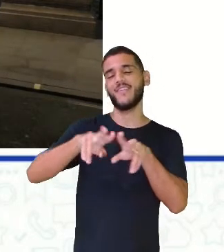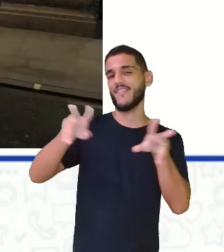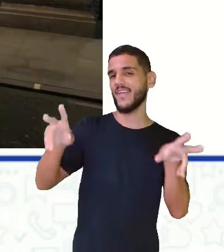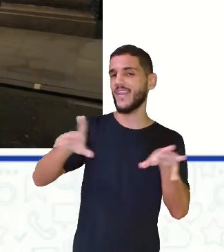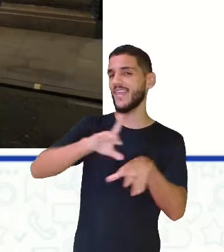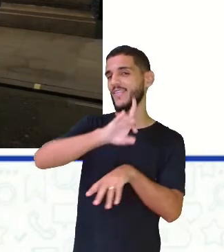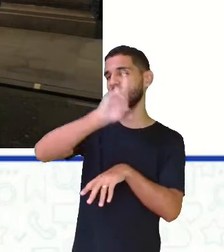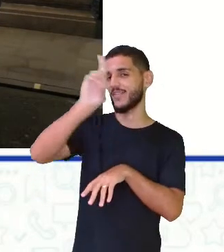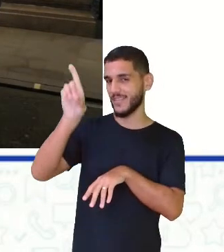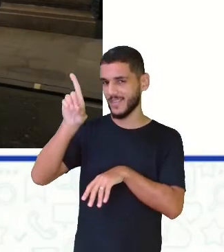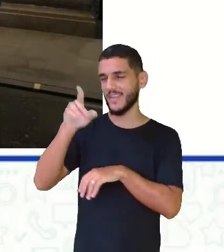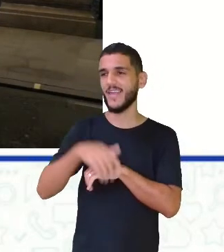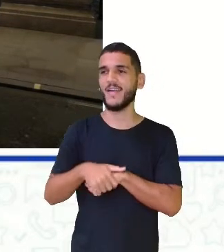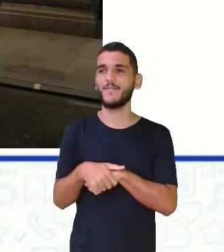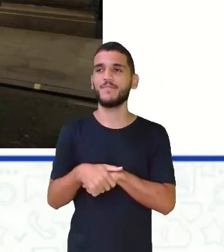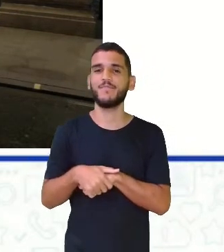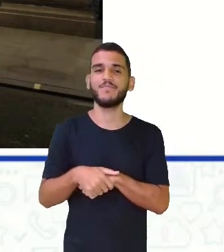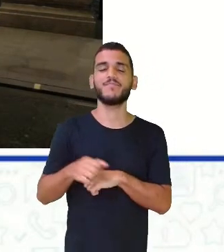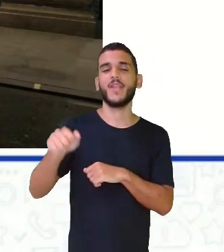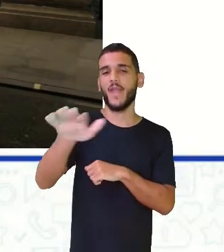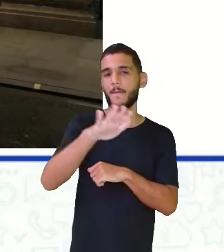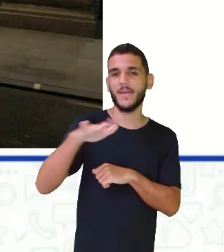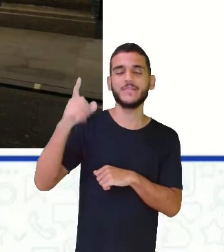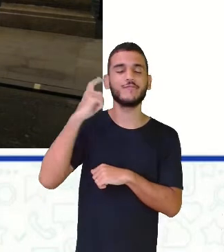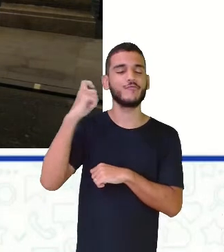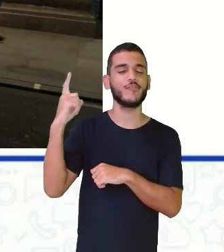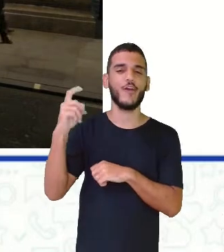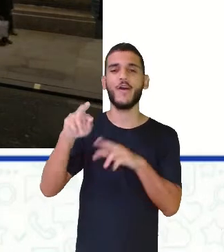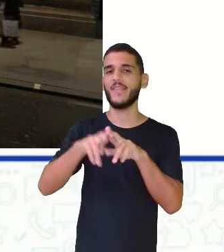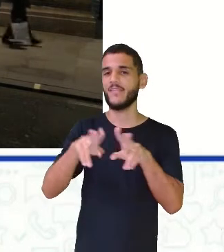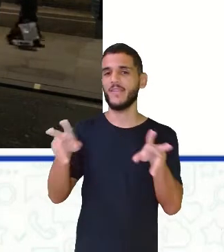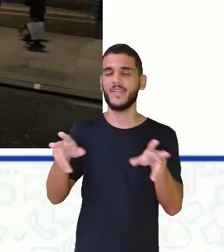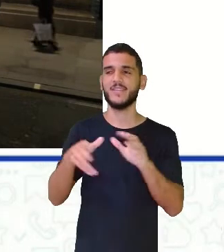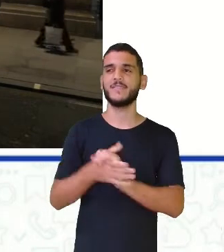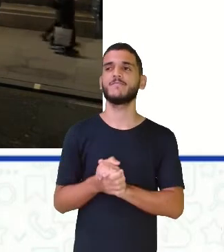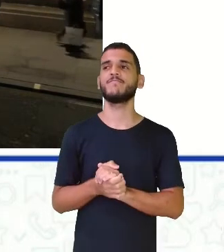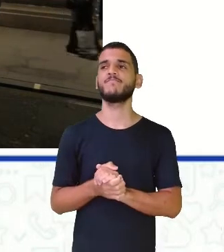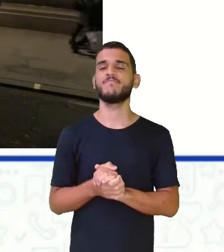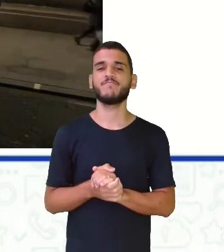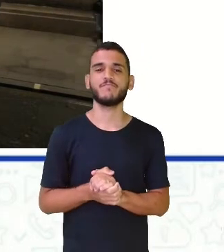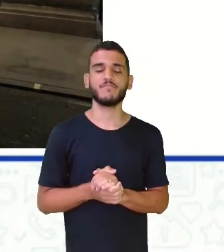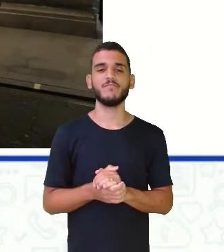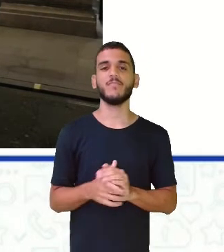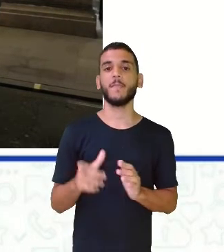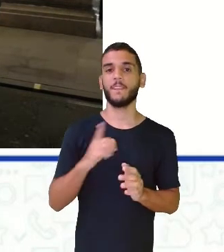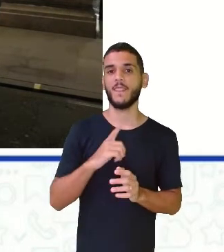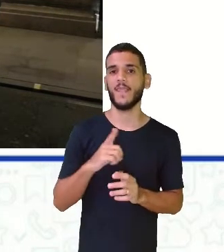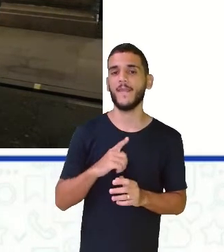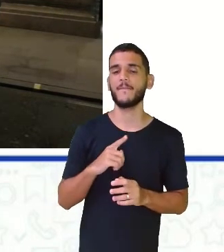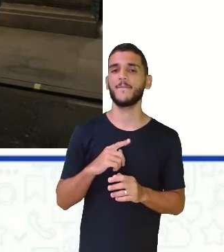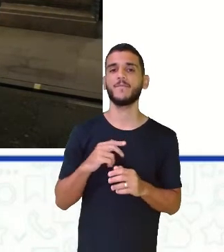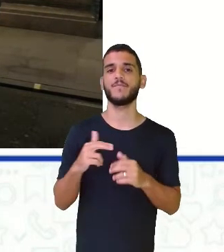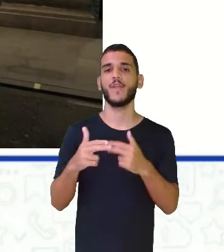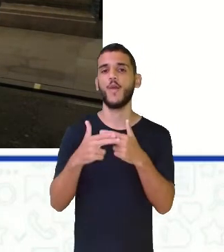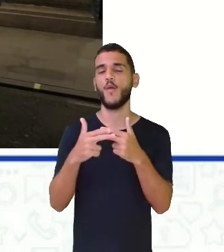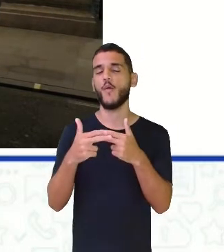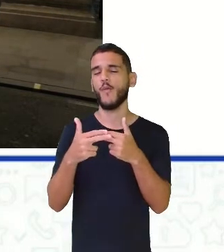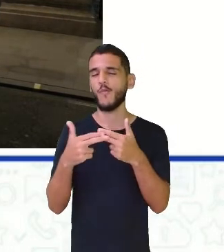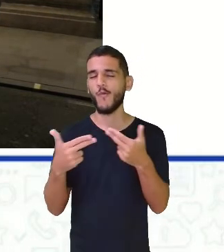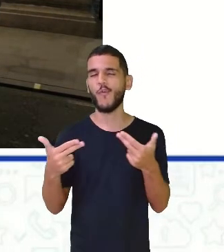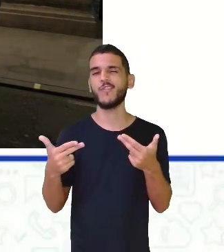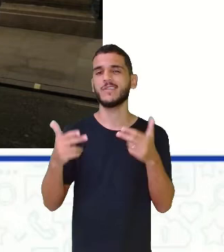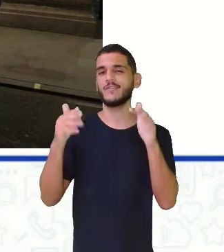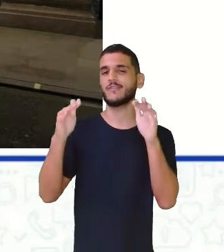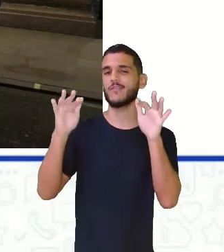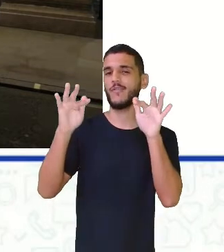dia. dia, né? A paisagem sonora já vai ser... Alguns equipamentos eletrônicos já estão desligados. Então, a noite, ela é um...